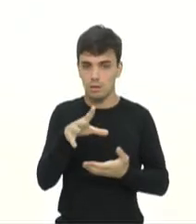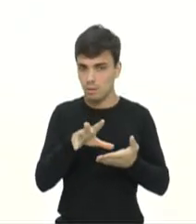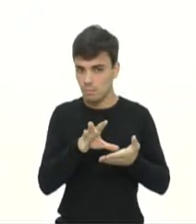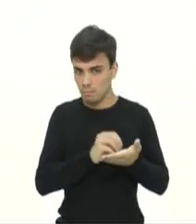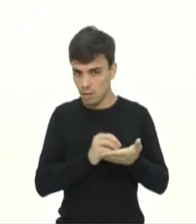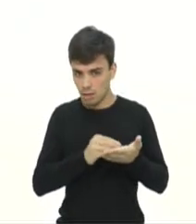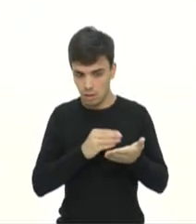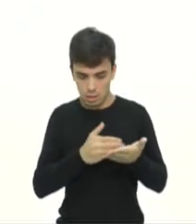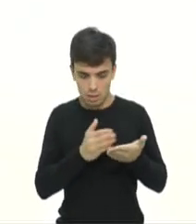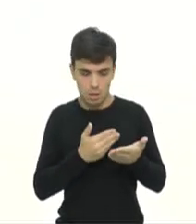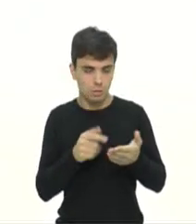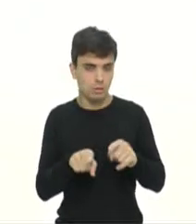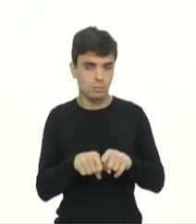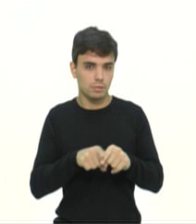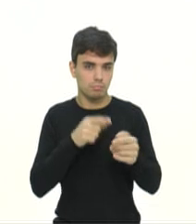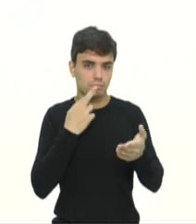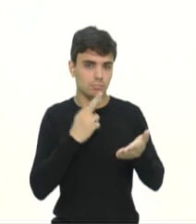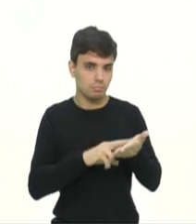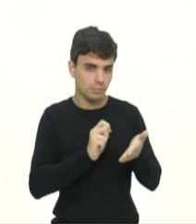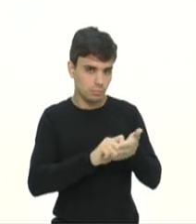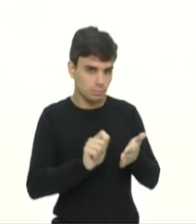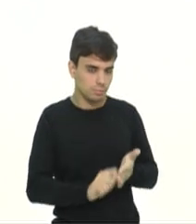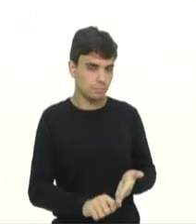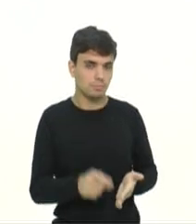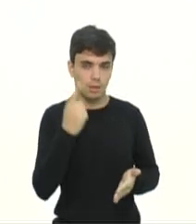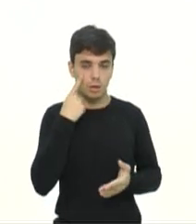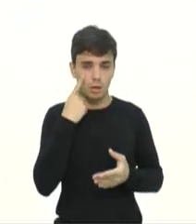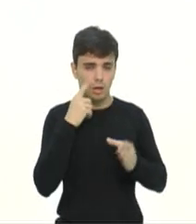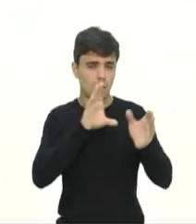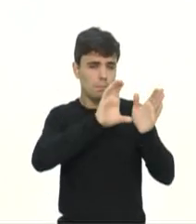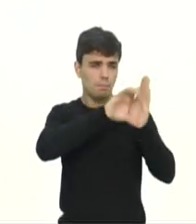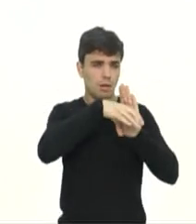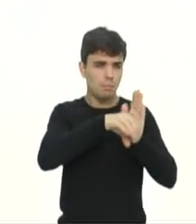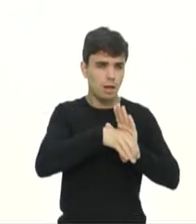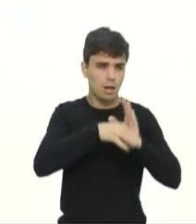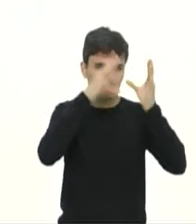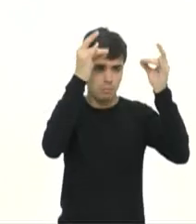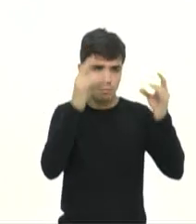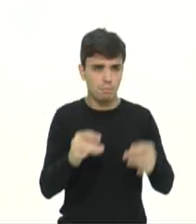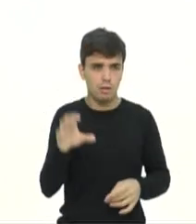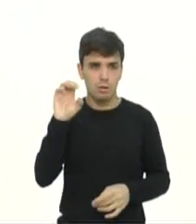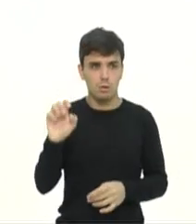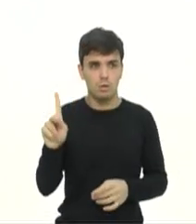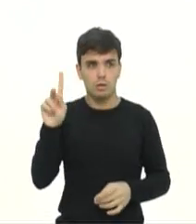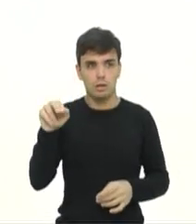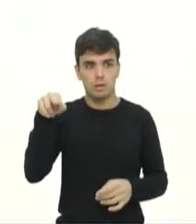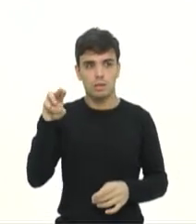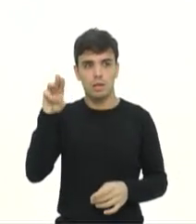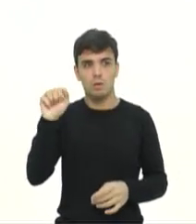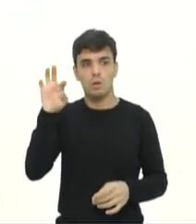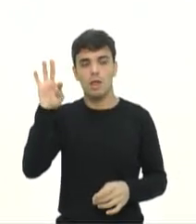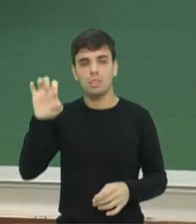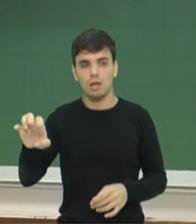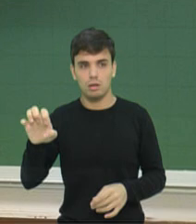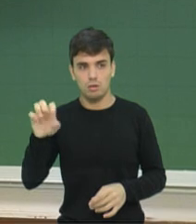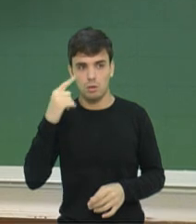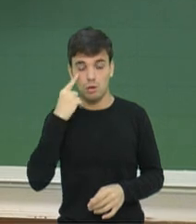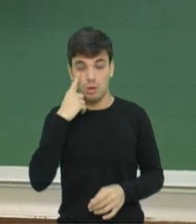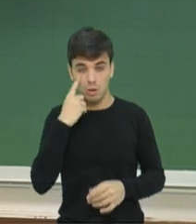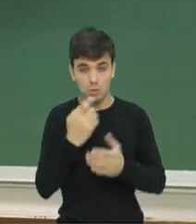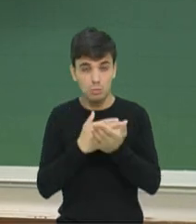faz as suas devidas anotações. Defina a Okinawa, a arte marcial que deu origem ao karatê. Então, você